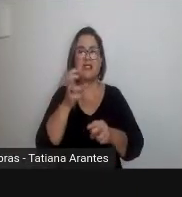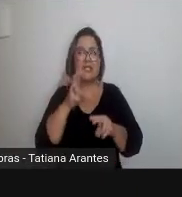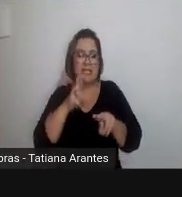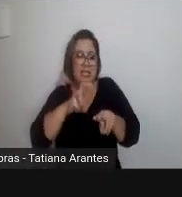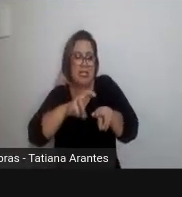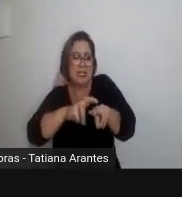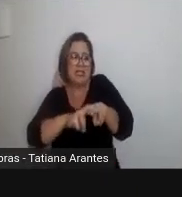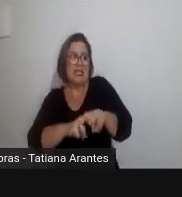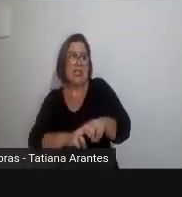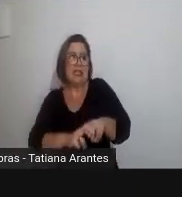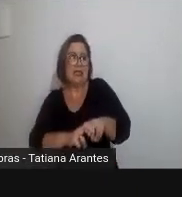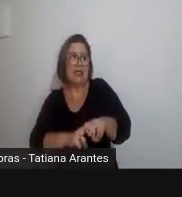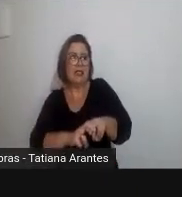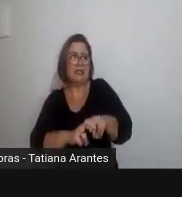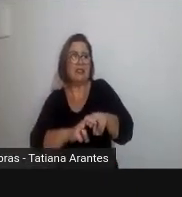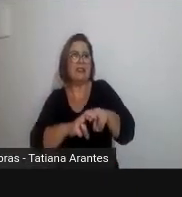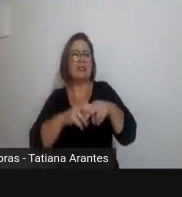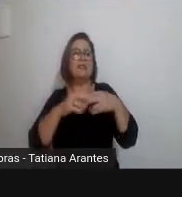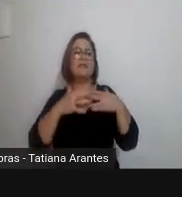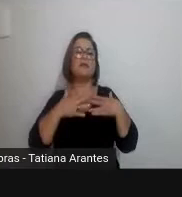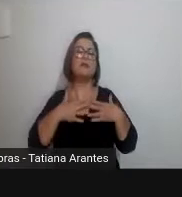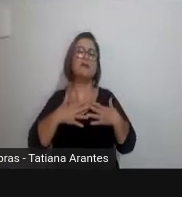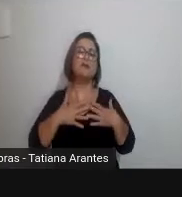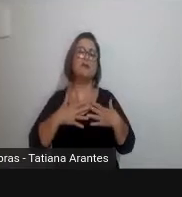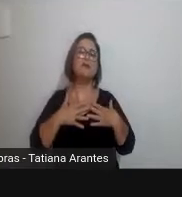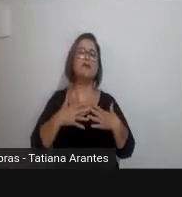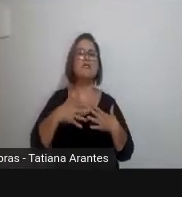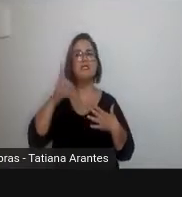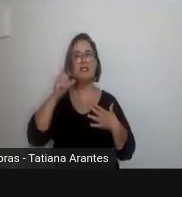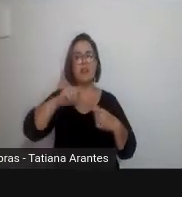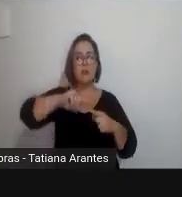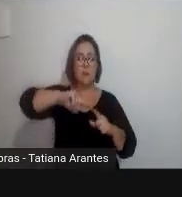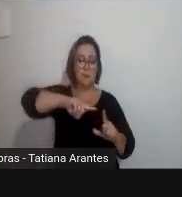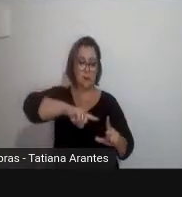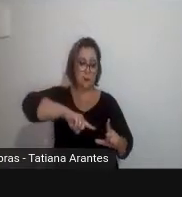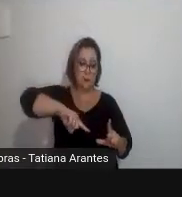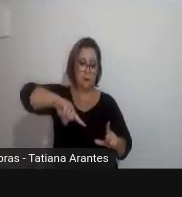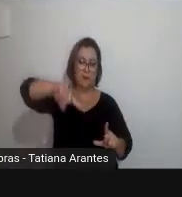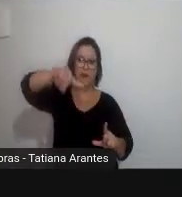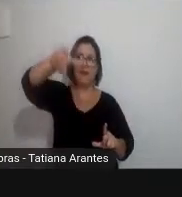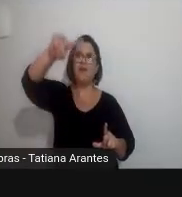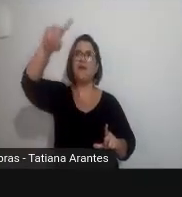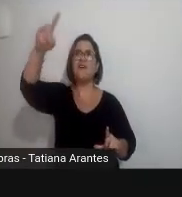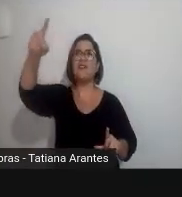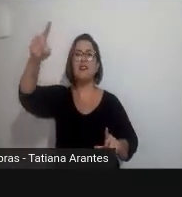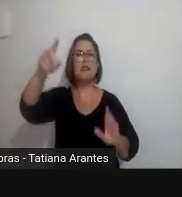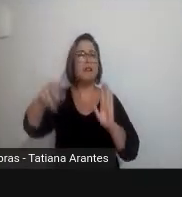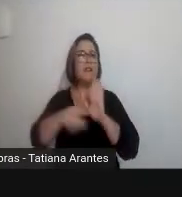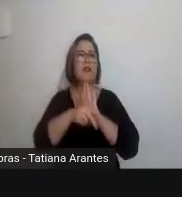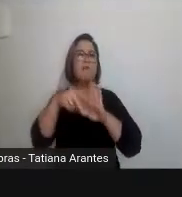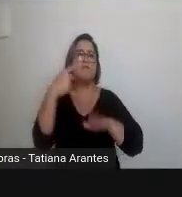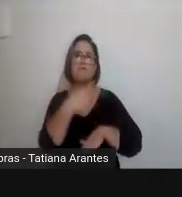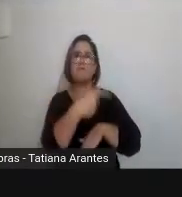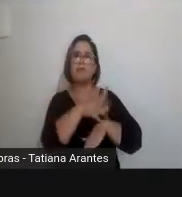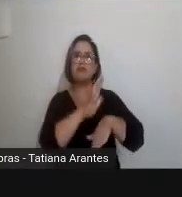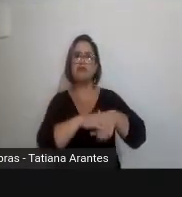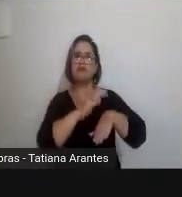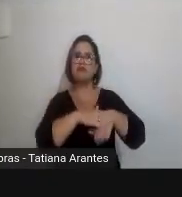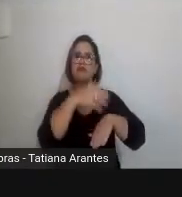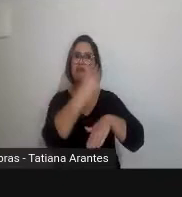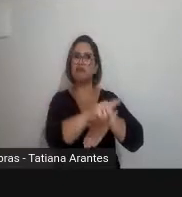Na verdade, estamos querendo dizer que é sentar mantendo toda a curvatura da coluna, que é